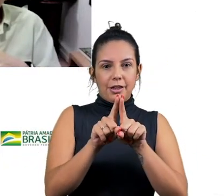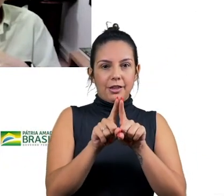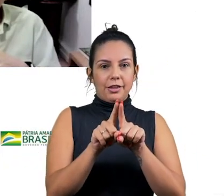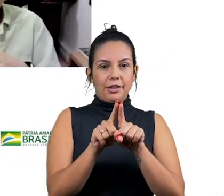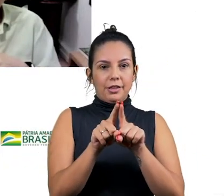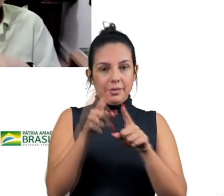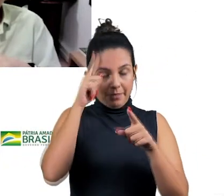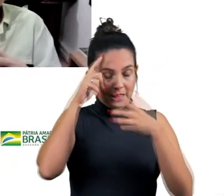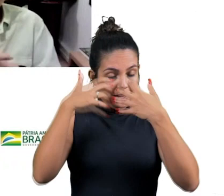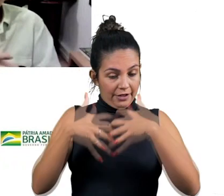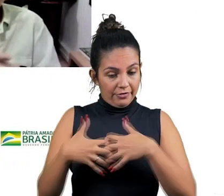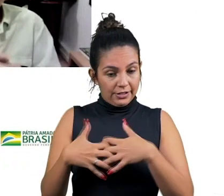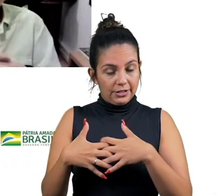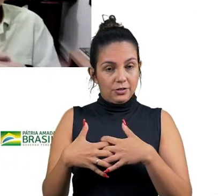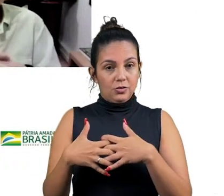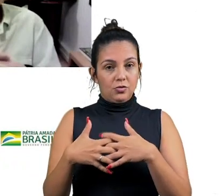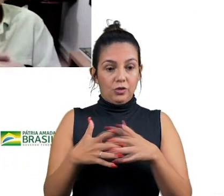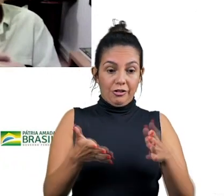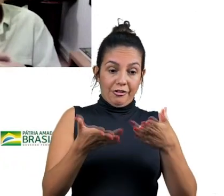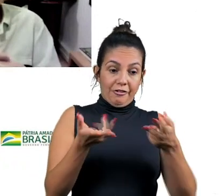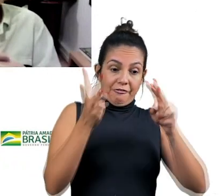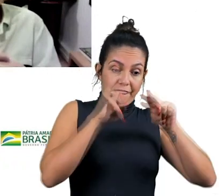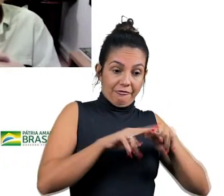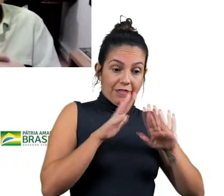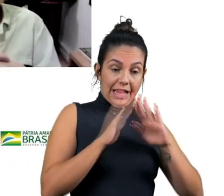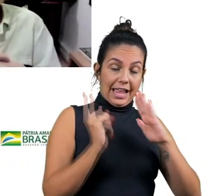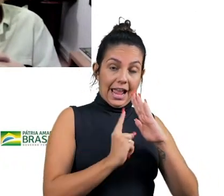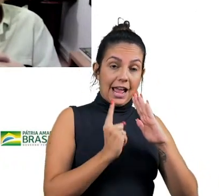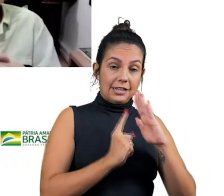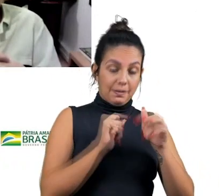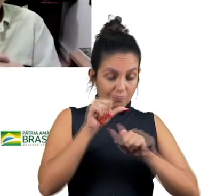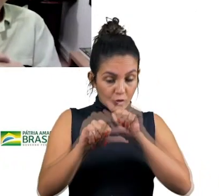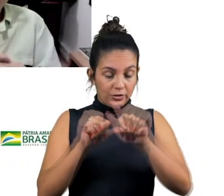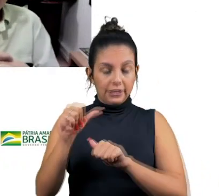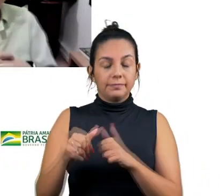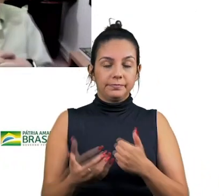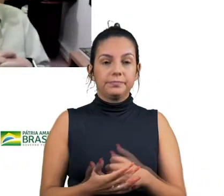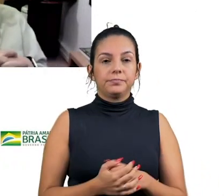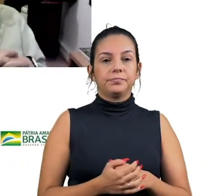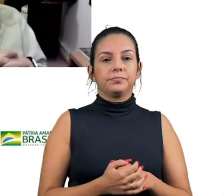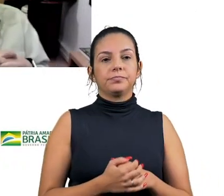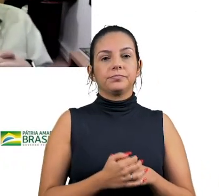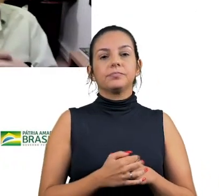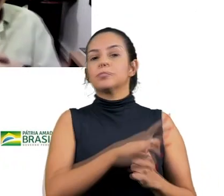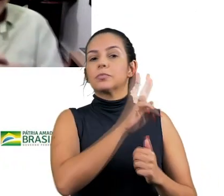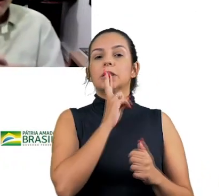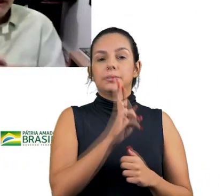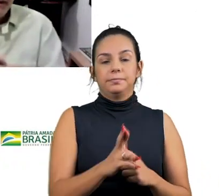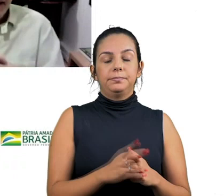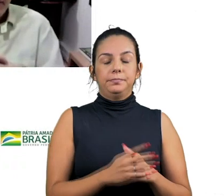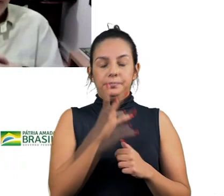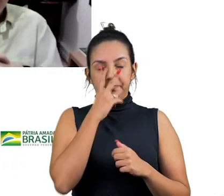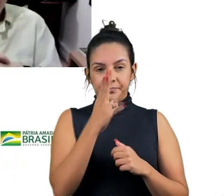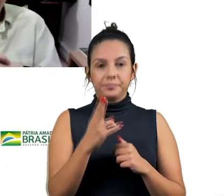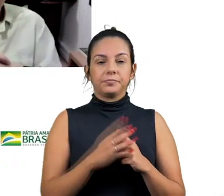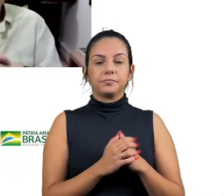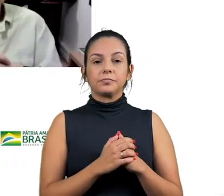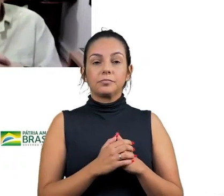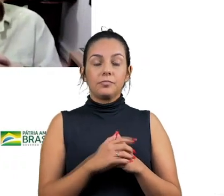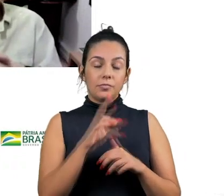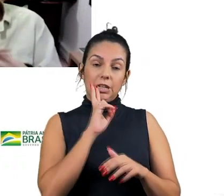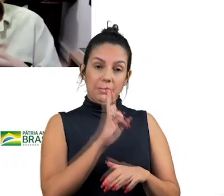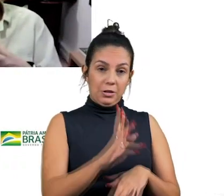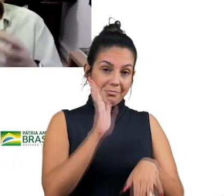pela reflexão do confinamento, também essa coisa muda, não é? Eu acho que, na verdade, é mais do